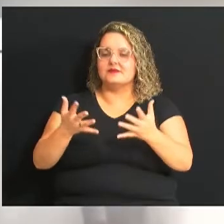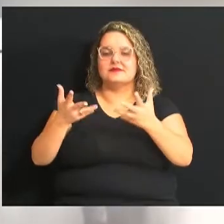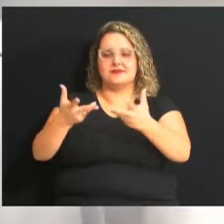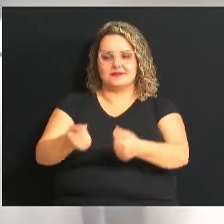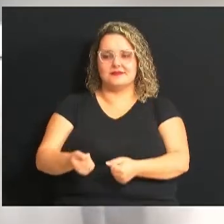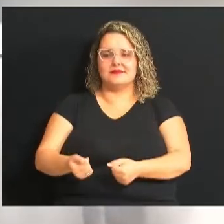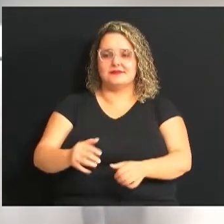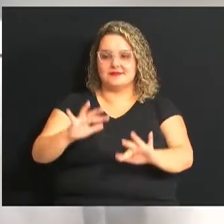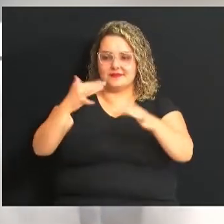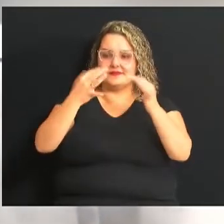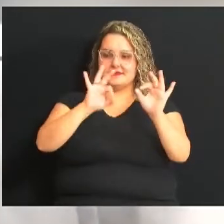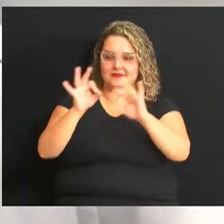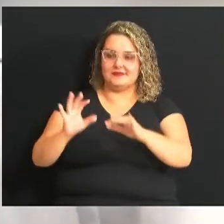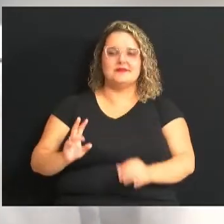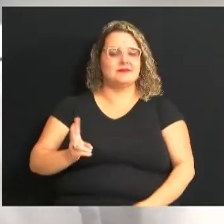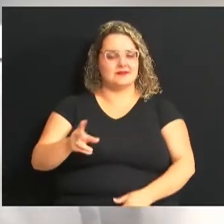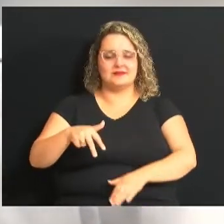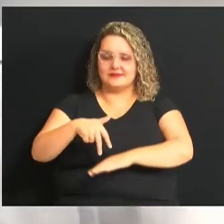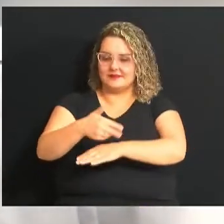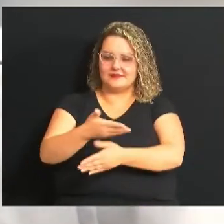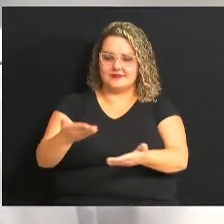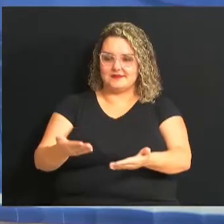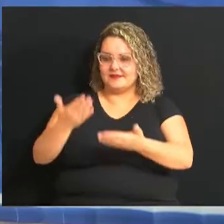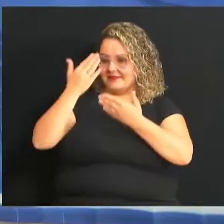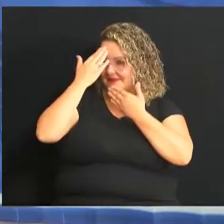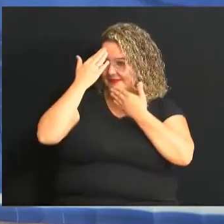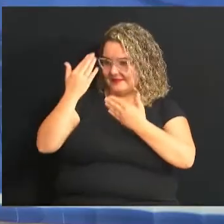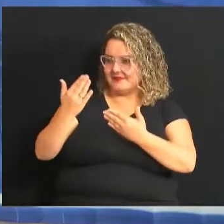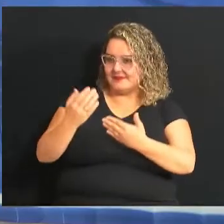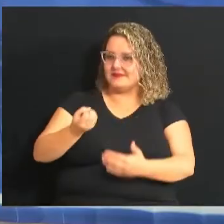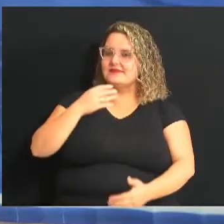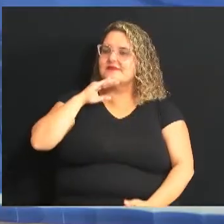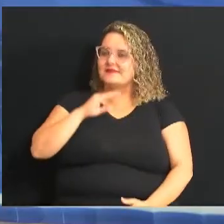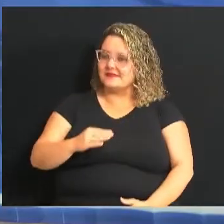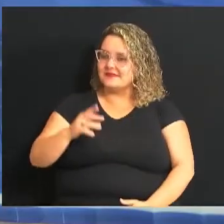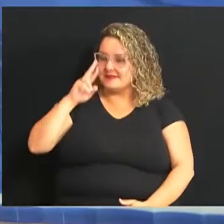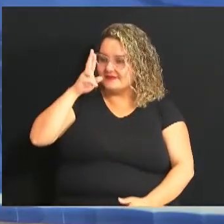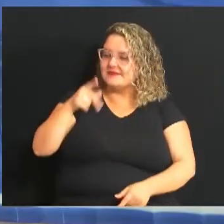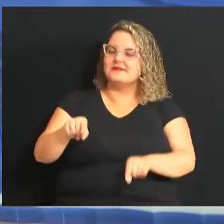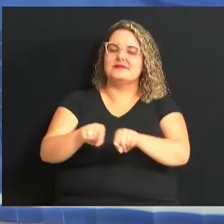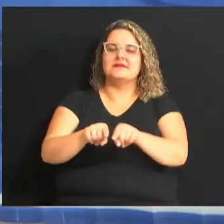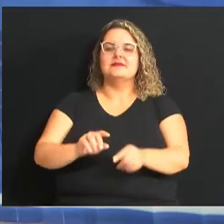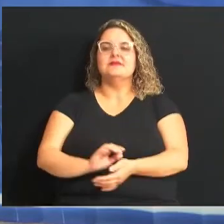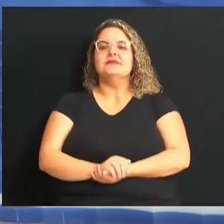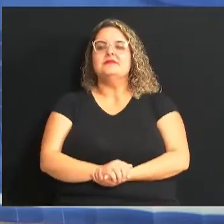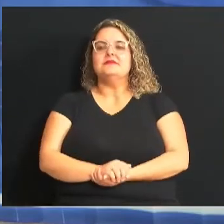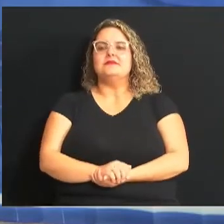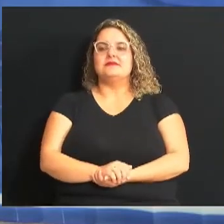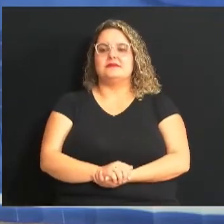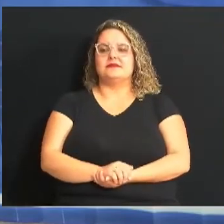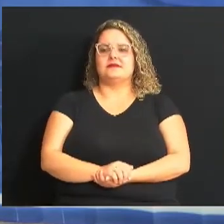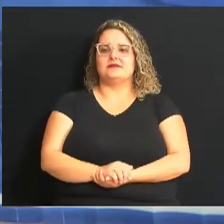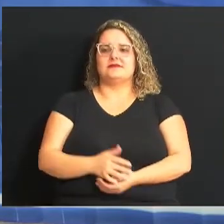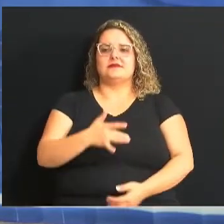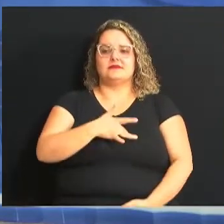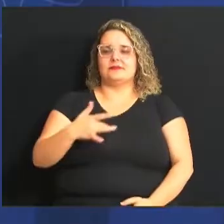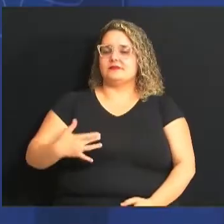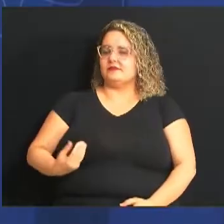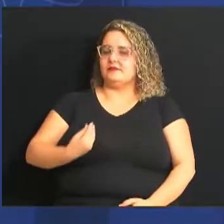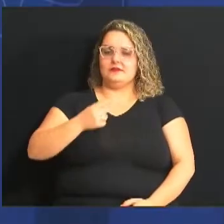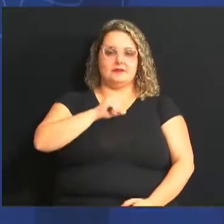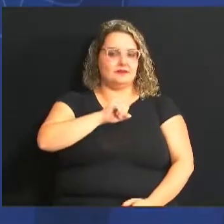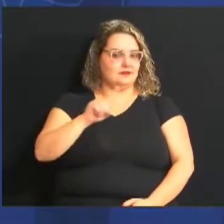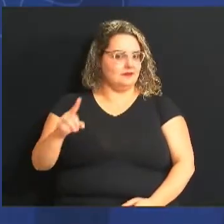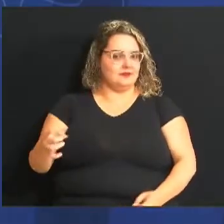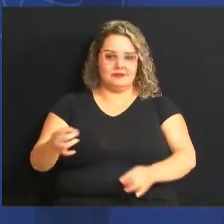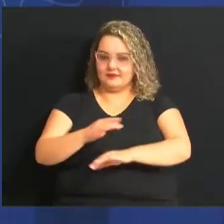ouvintes. Estamos sempre à disposição. Muito obrigada, doutora. Uma boa tarde para o senhor também. E olha só, o Saúde à Vida não fica por